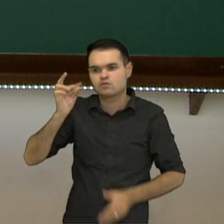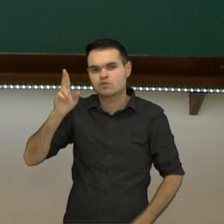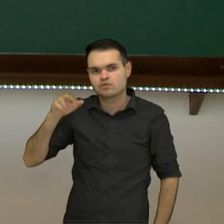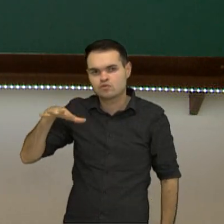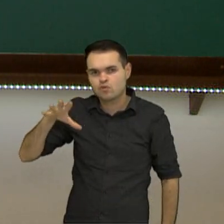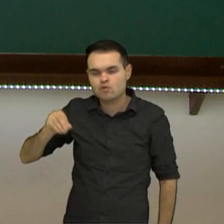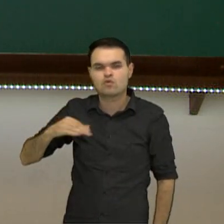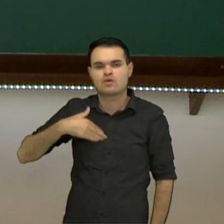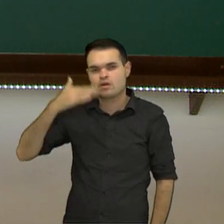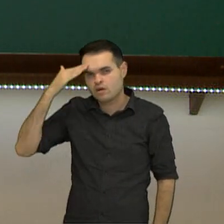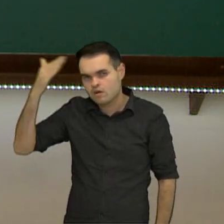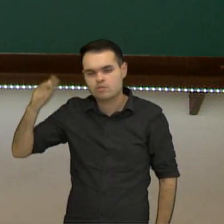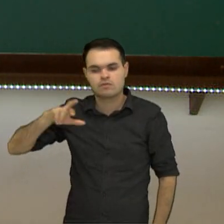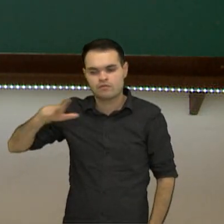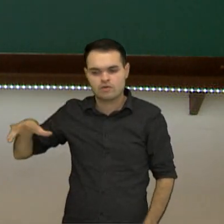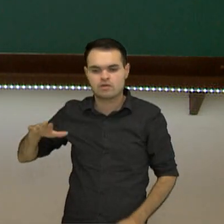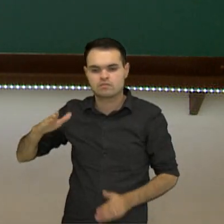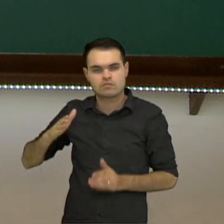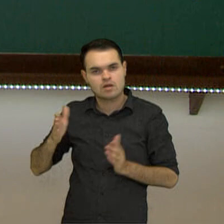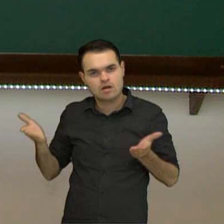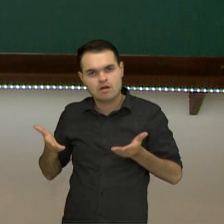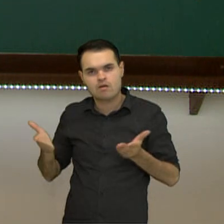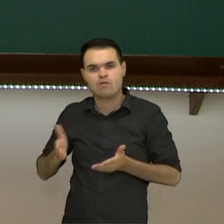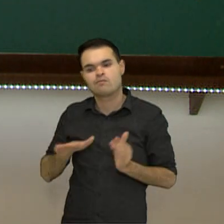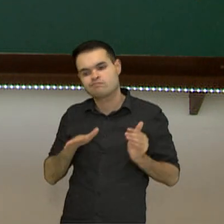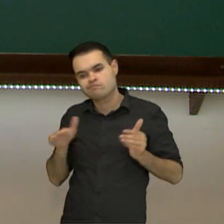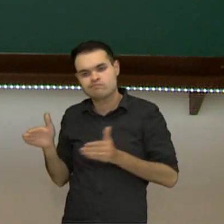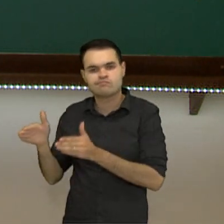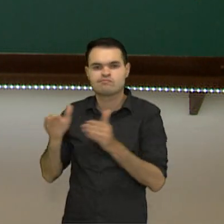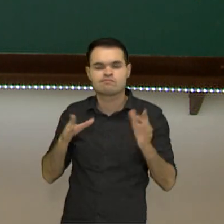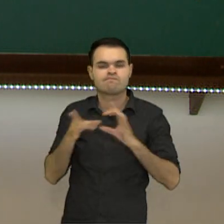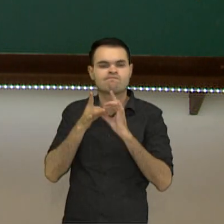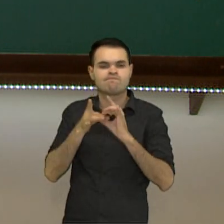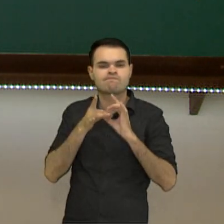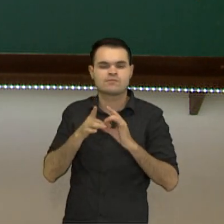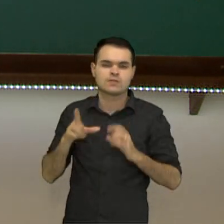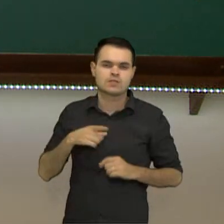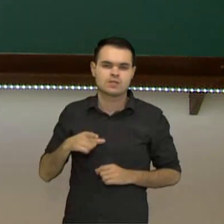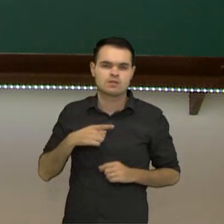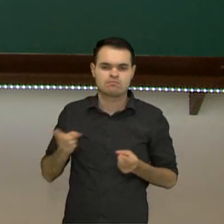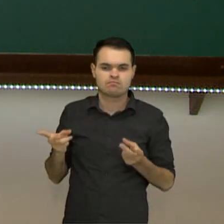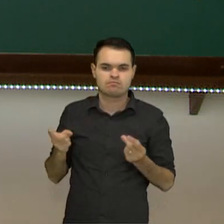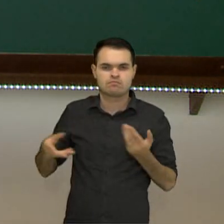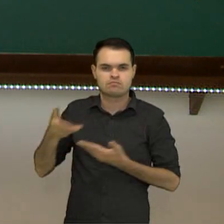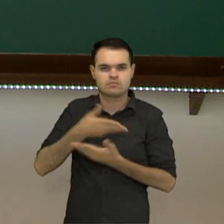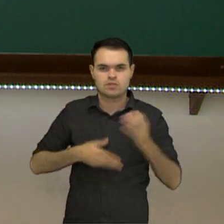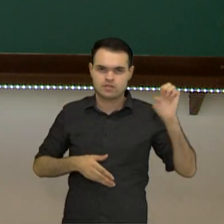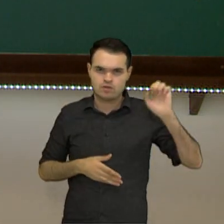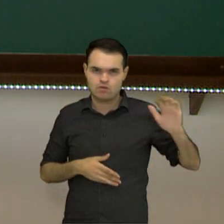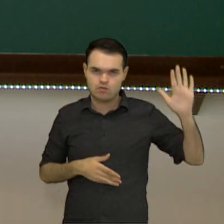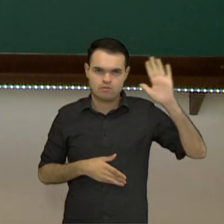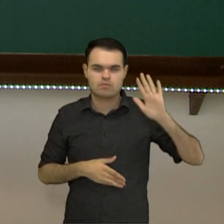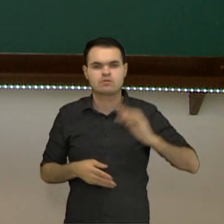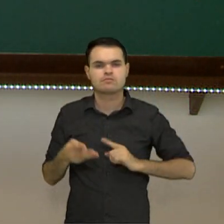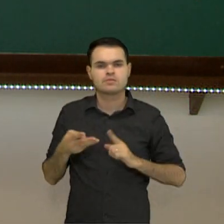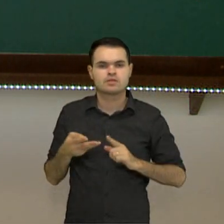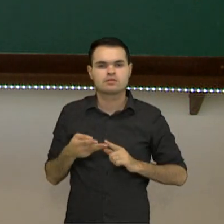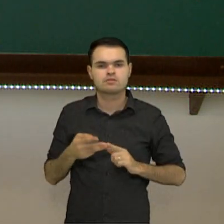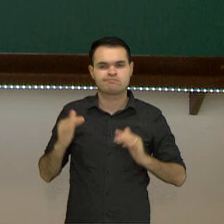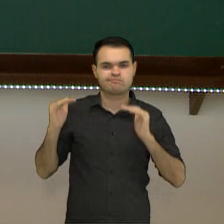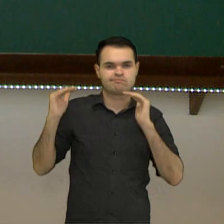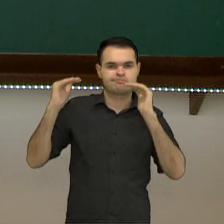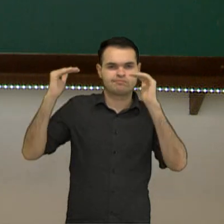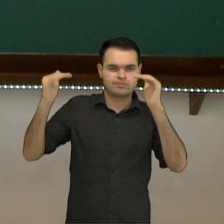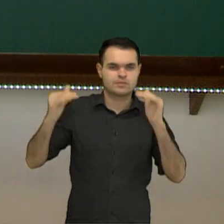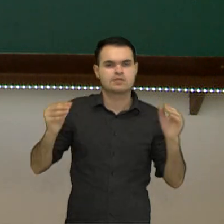pelos árabes, muçulmanos, passam também agora a ter a presença, né, de comerciantes europeus, e o enfraquecimento